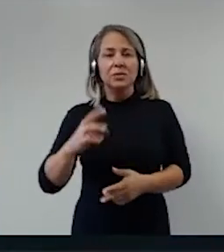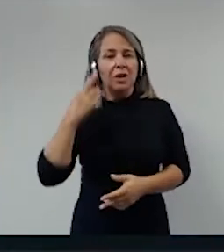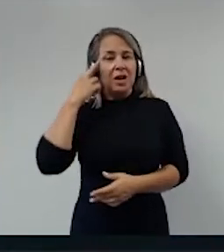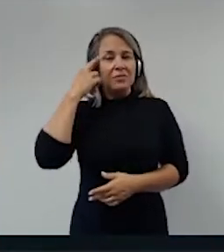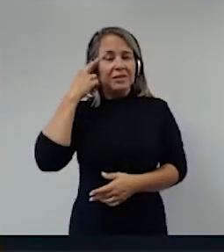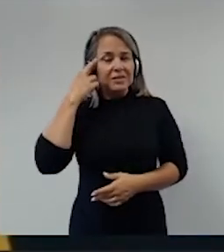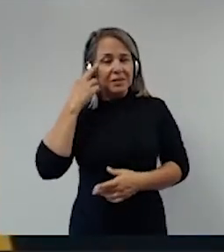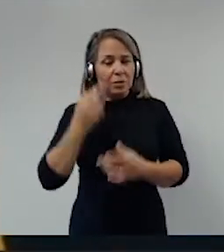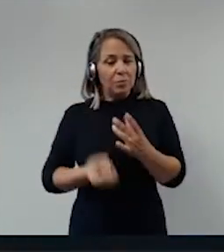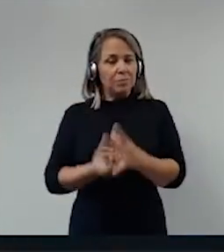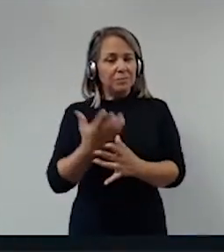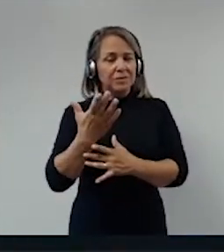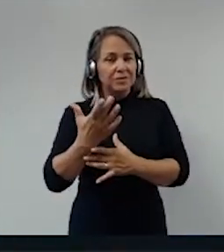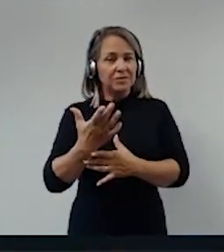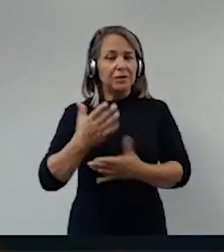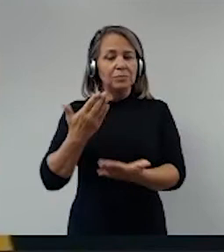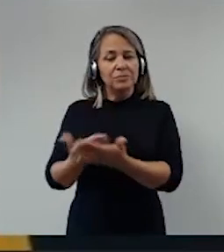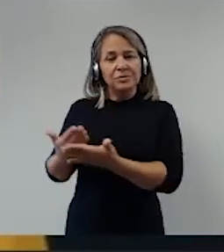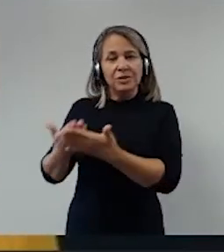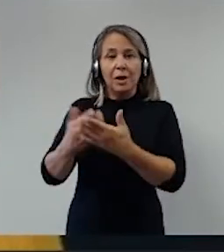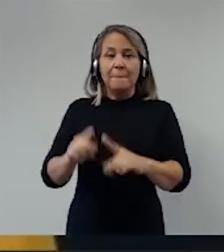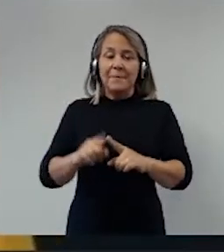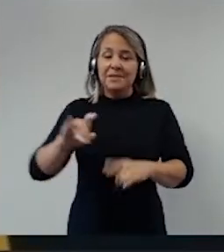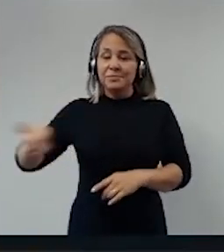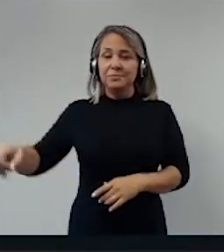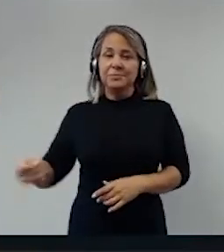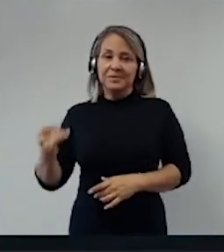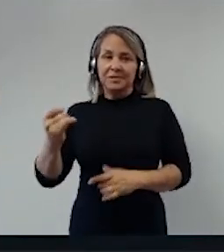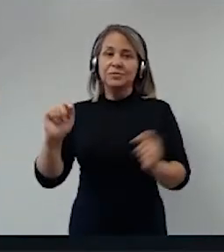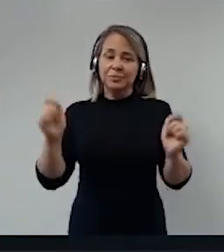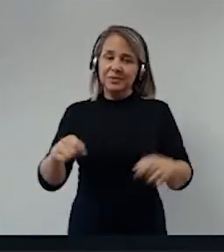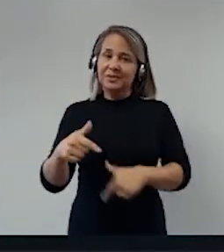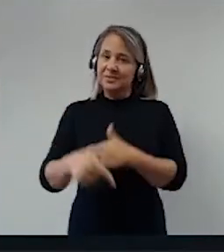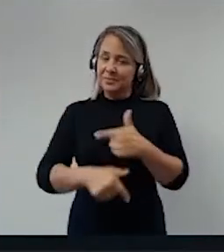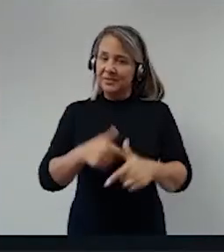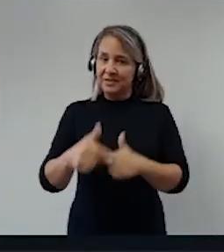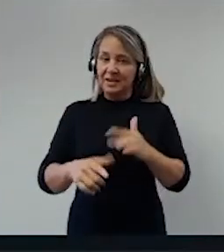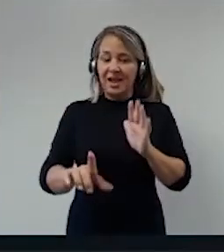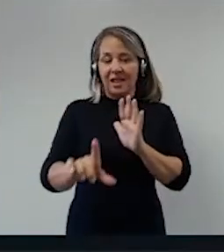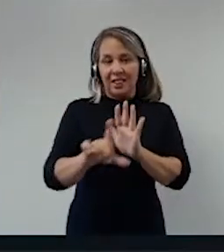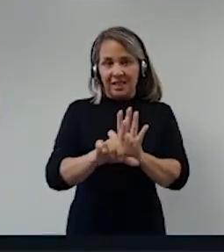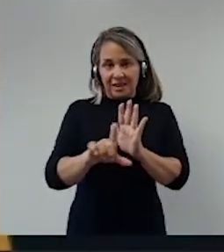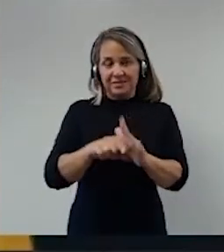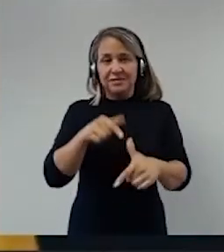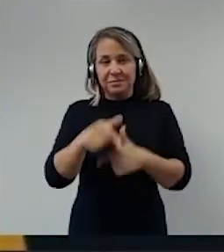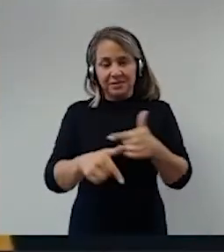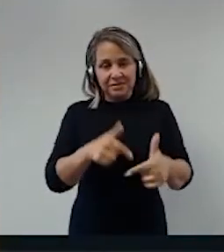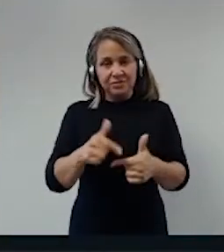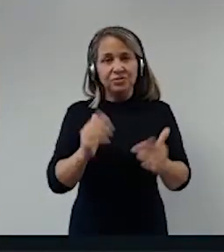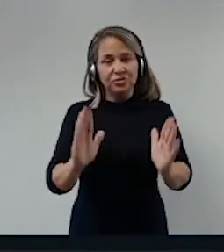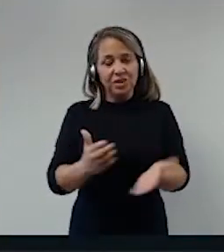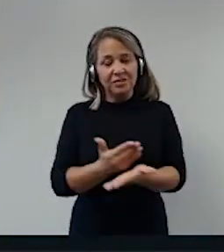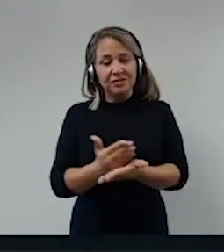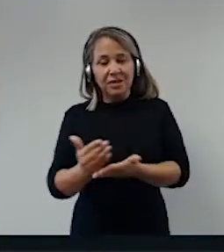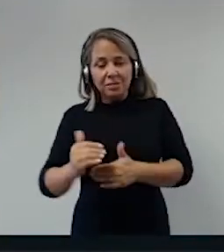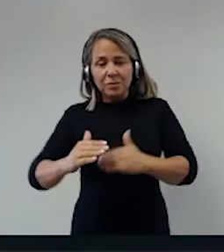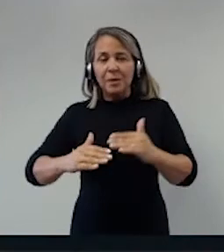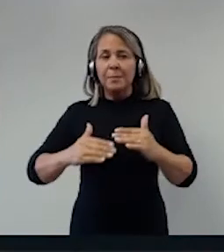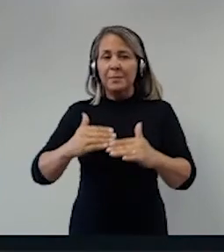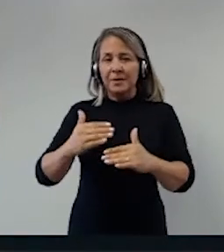reflexão, de produção acadêmica, mas também uma oportunidade de atuação. As leis trabalhistas, elas já vêm passando por um constante